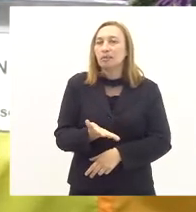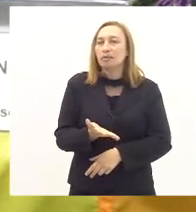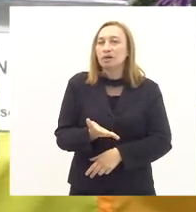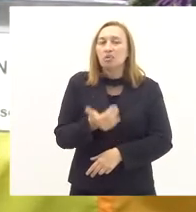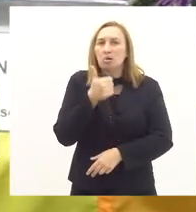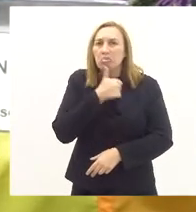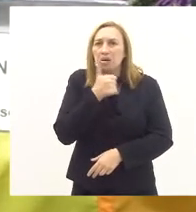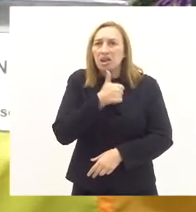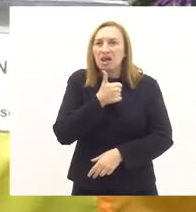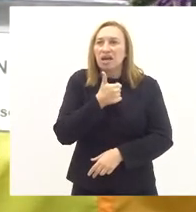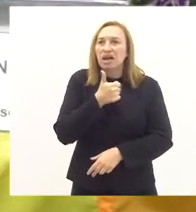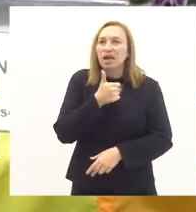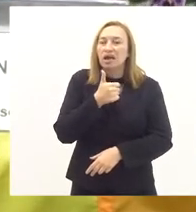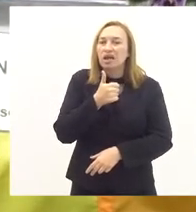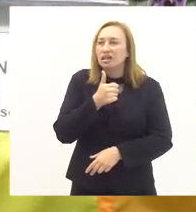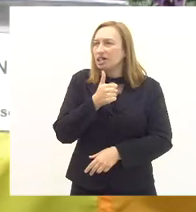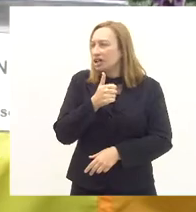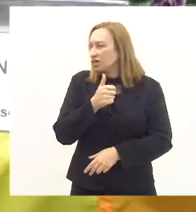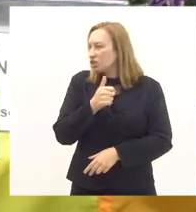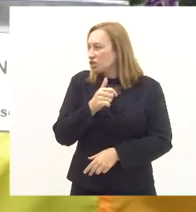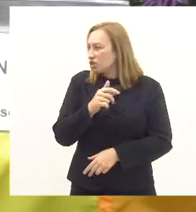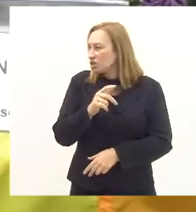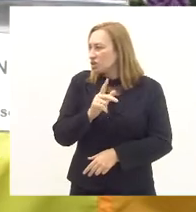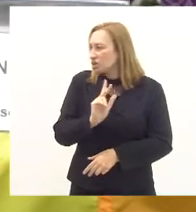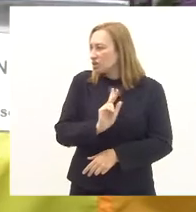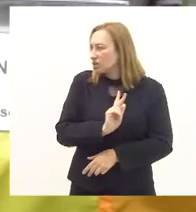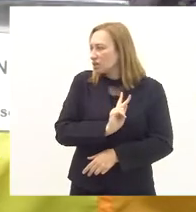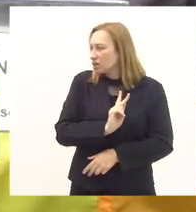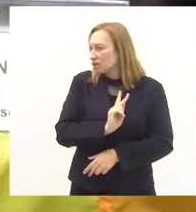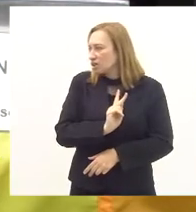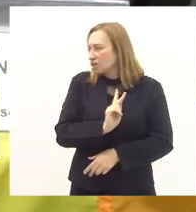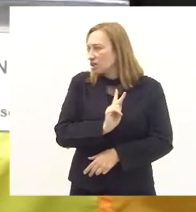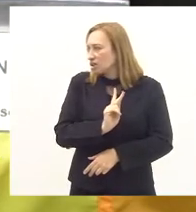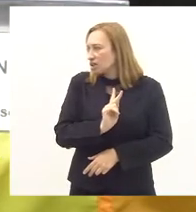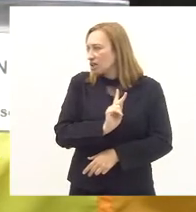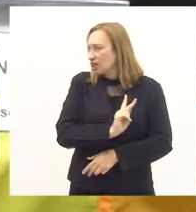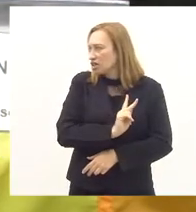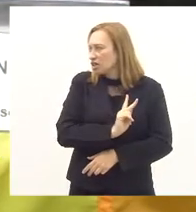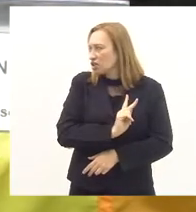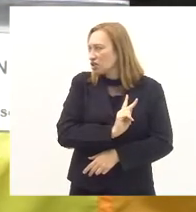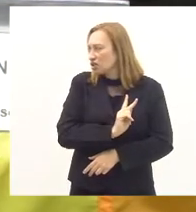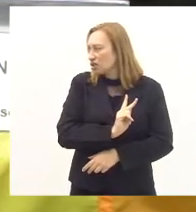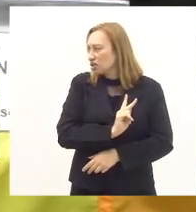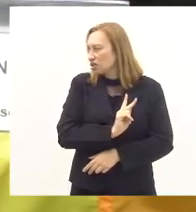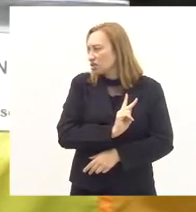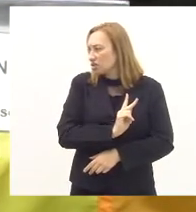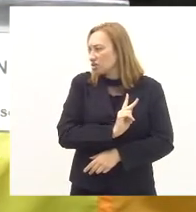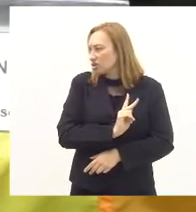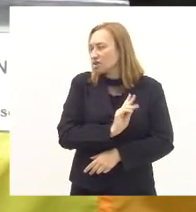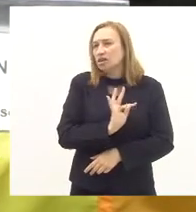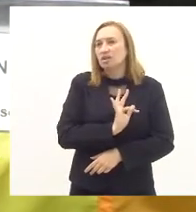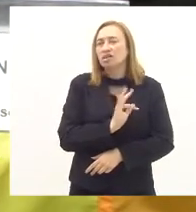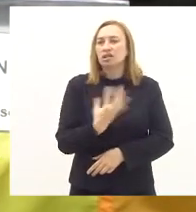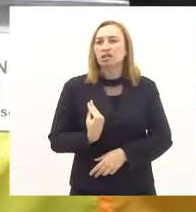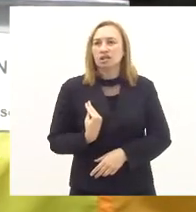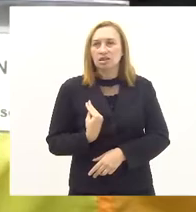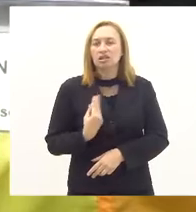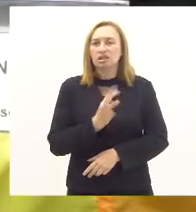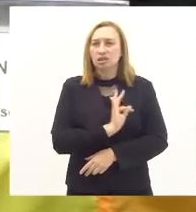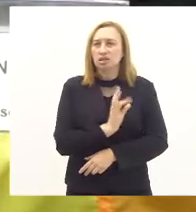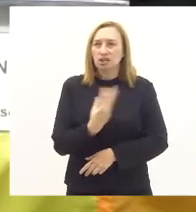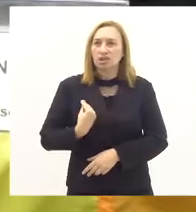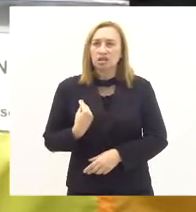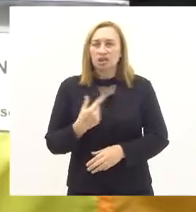uma mulher trans que representou o Brasil nacional e internacionalmente em vários